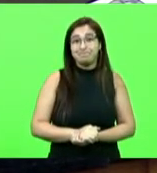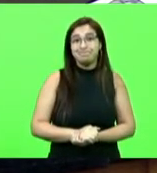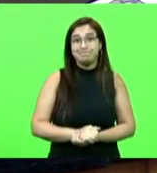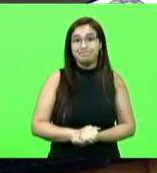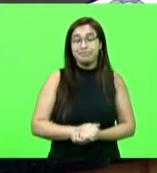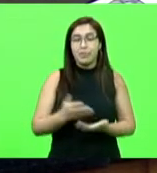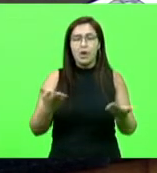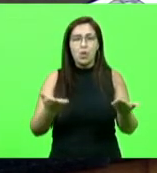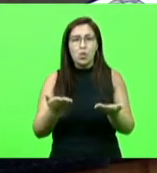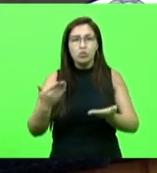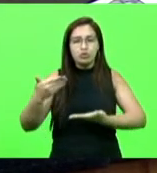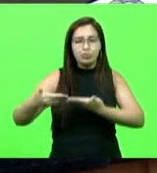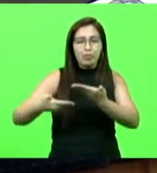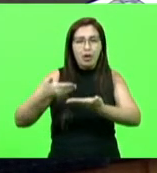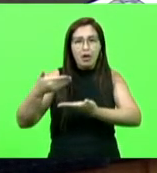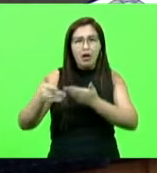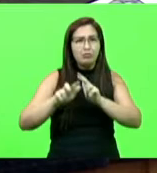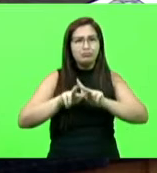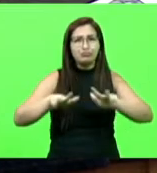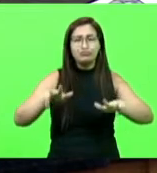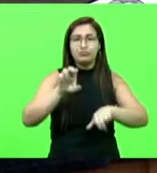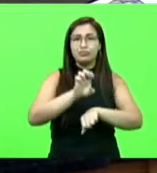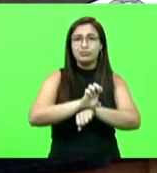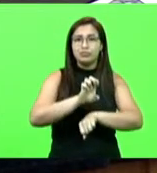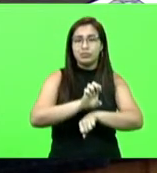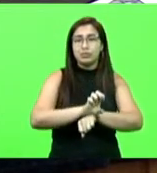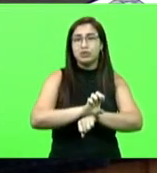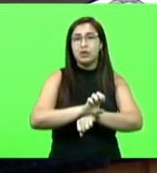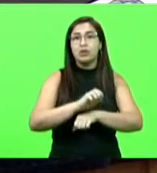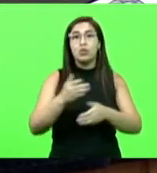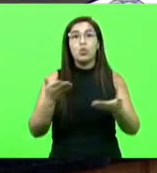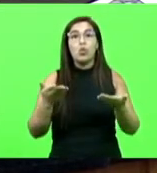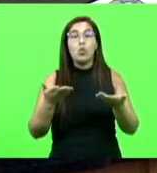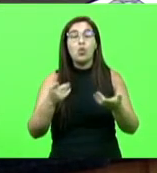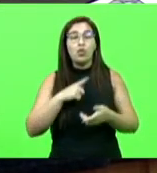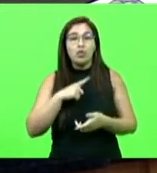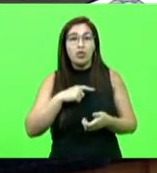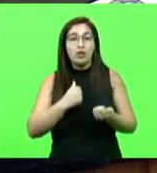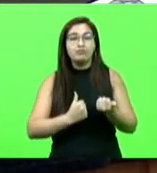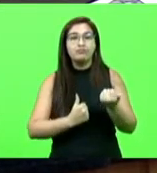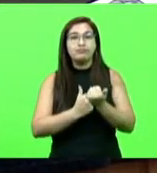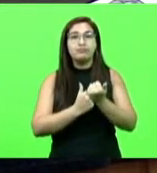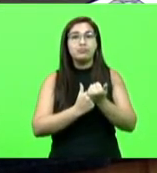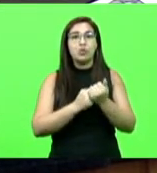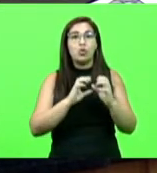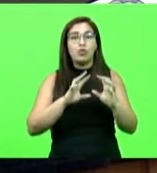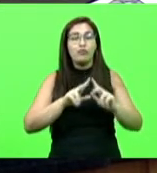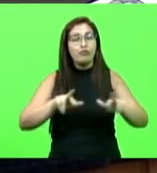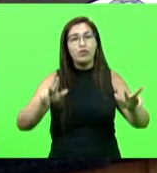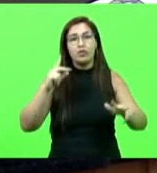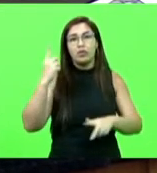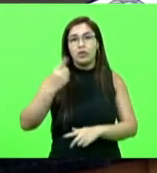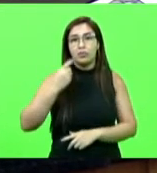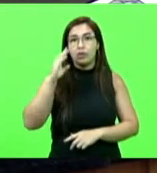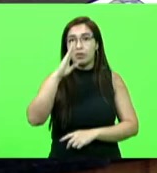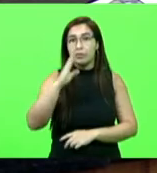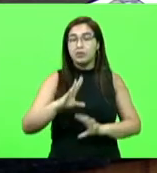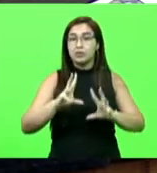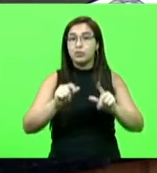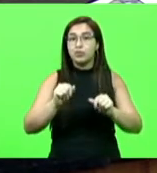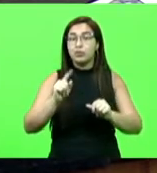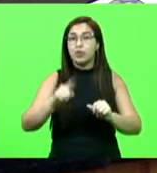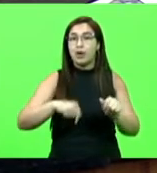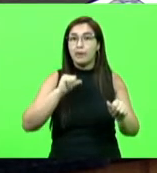hoje tramitando em diversos estados e hoje tem apoio de deputados espalhados pelo Brasil inteiro é a